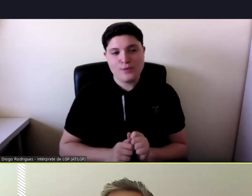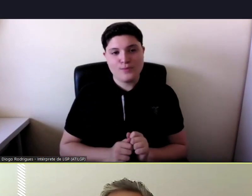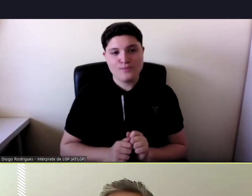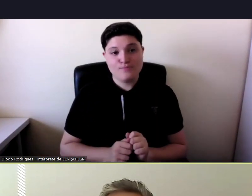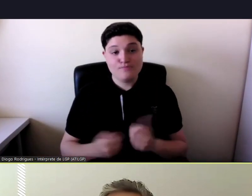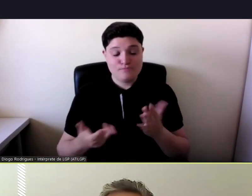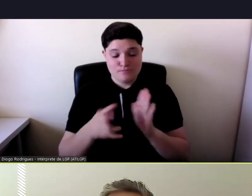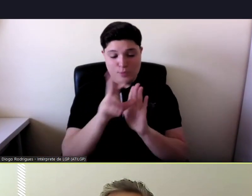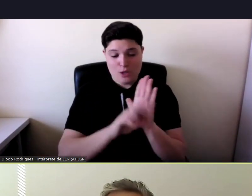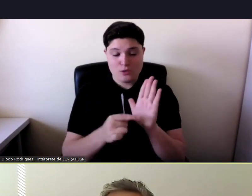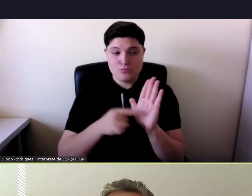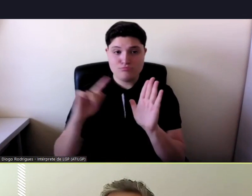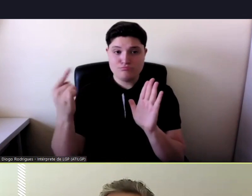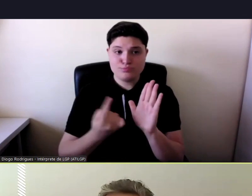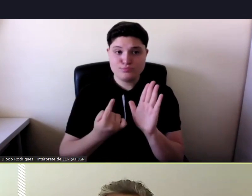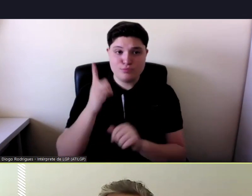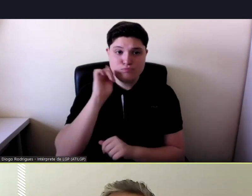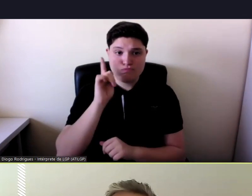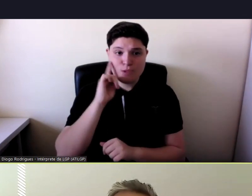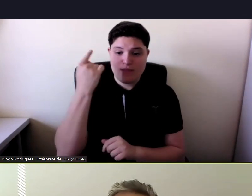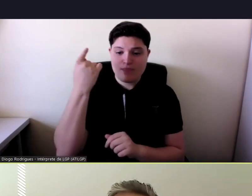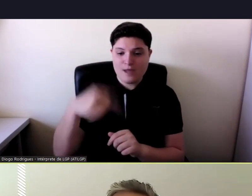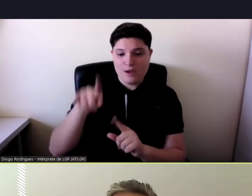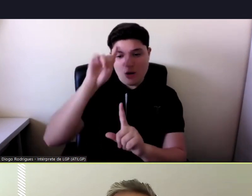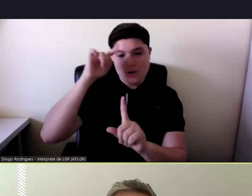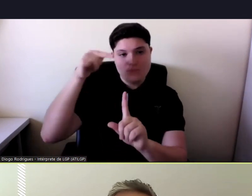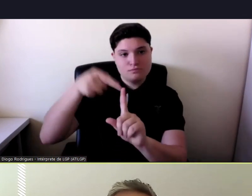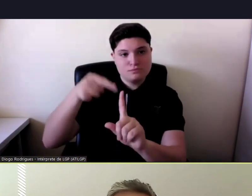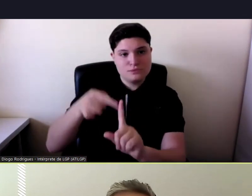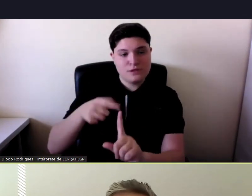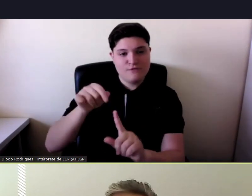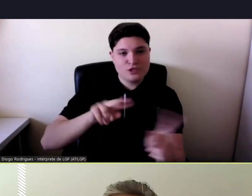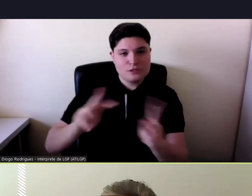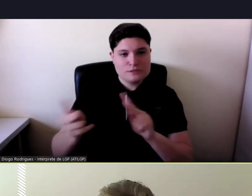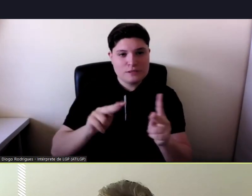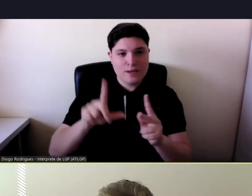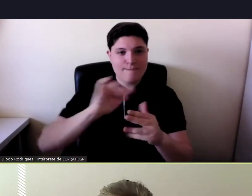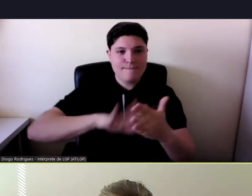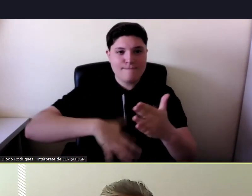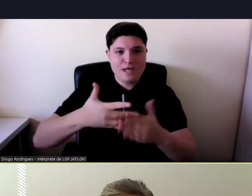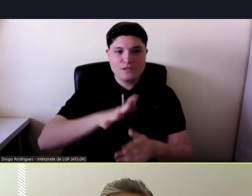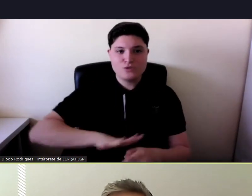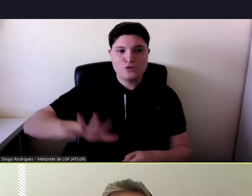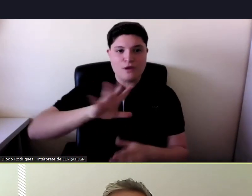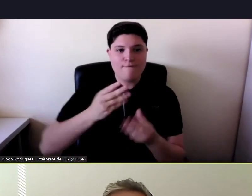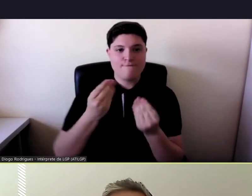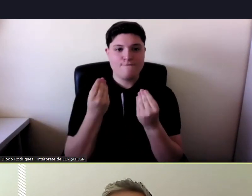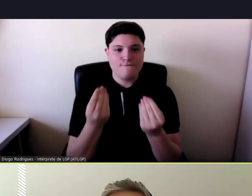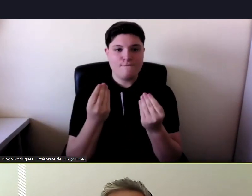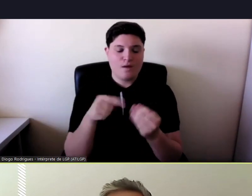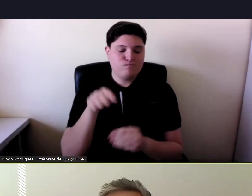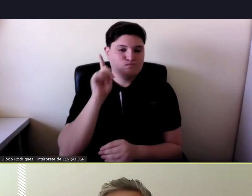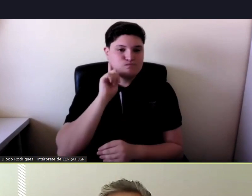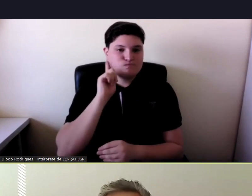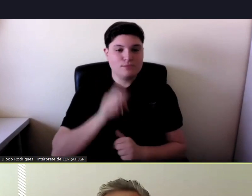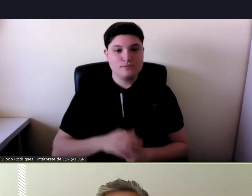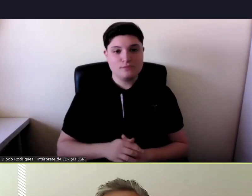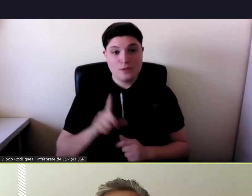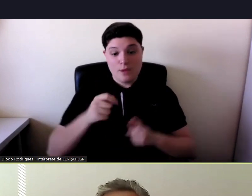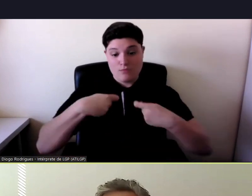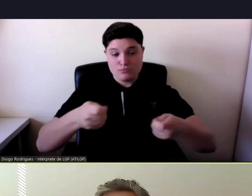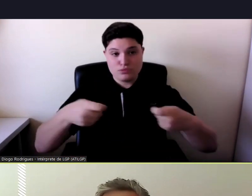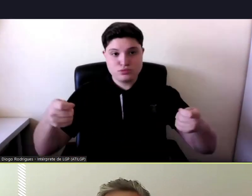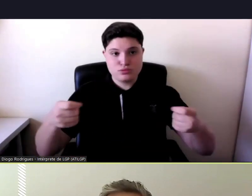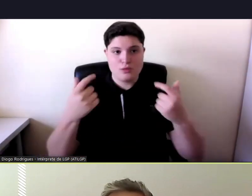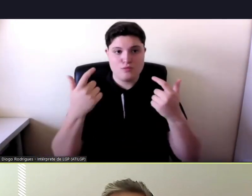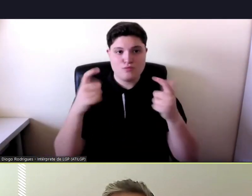relatório, é fundamental existir ainda metas, estratégias e planos nacionais ambiciosos e sólidos. E investimento em infraestrutura